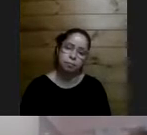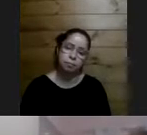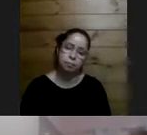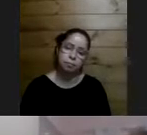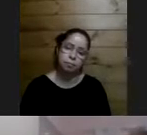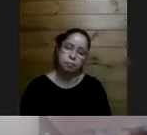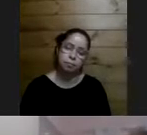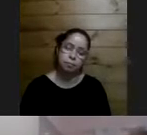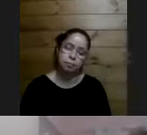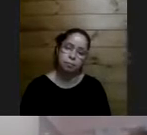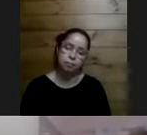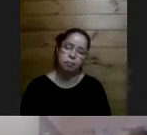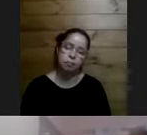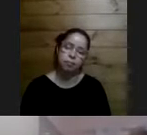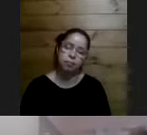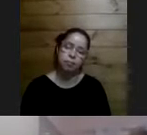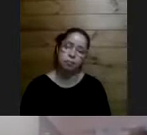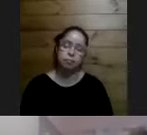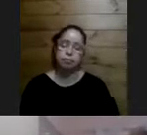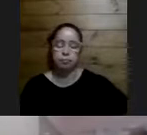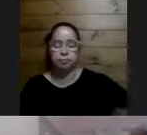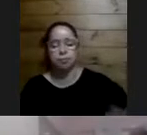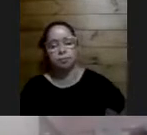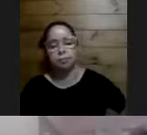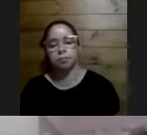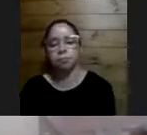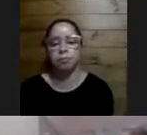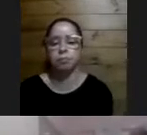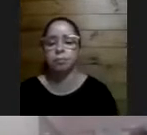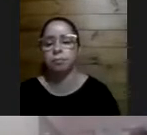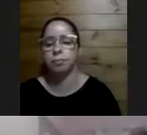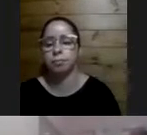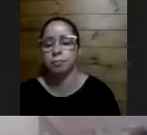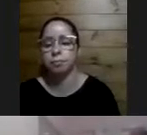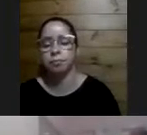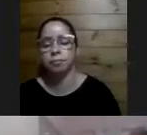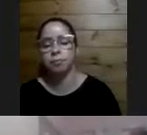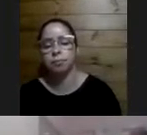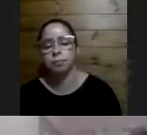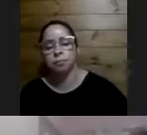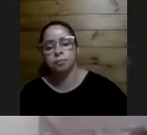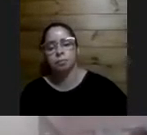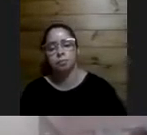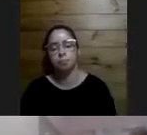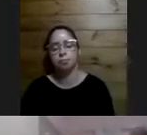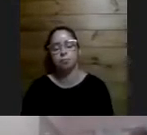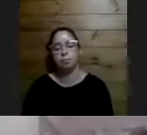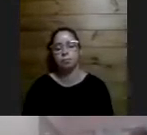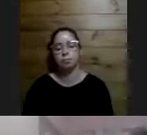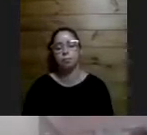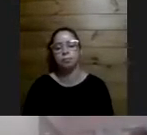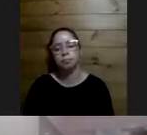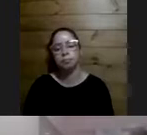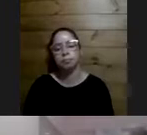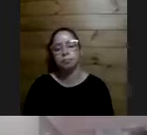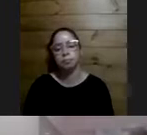construídas e plenamente operantes e à disposição dos senhores, completamente gratuito. Aliás, a